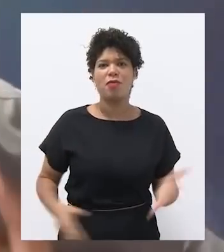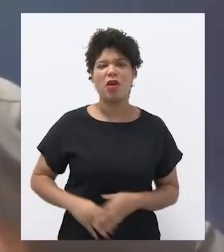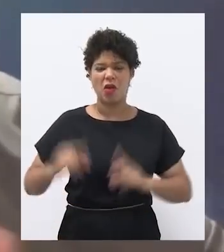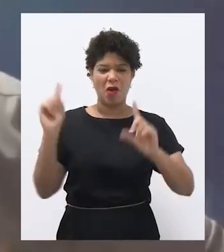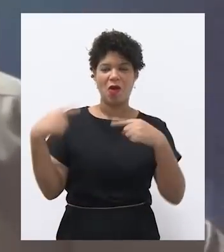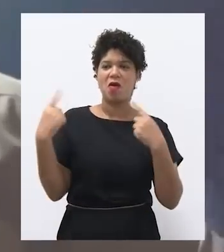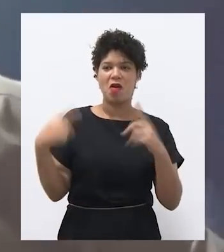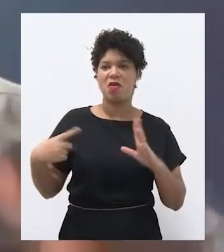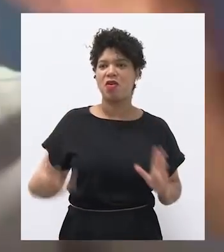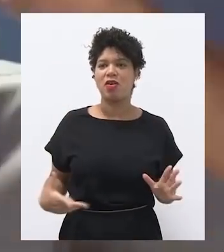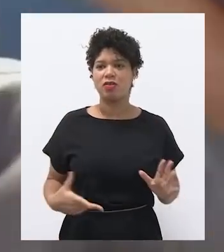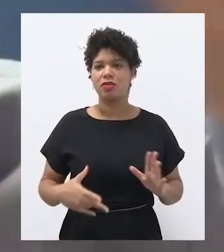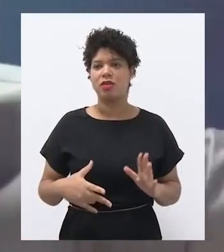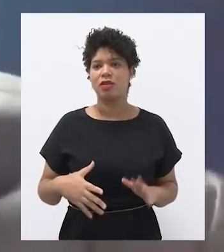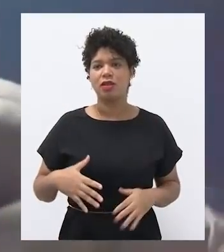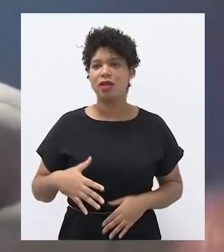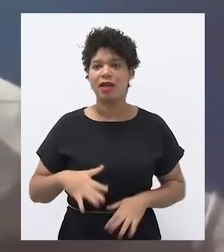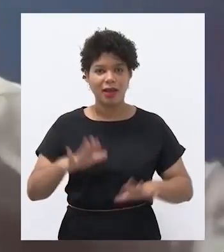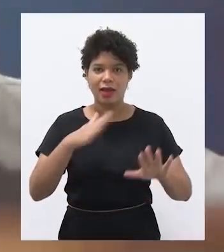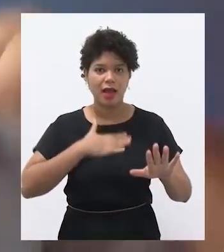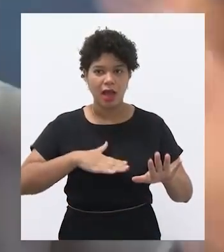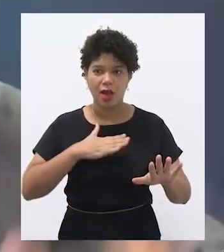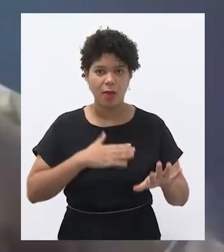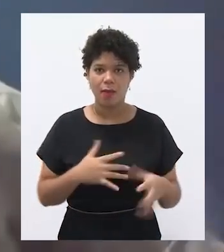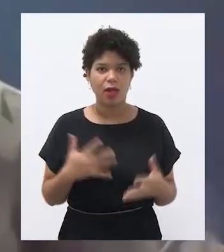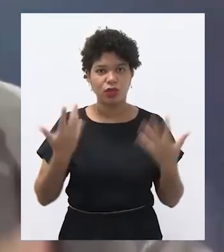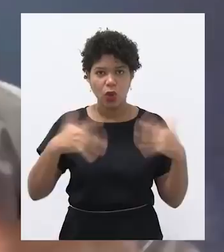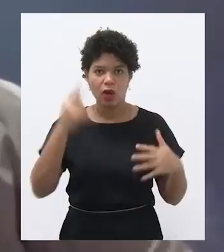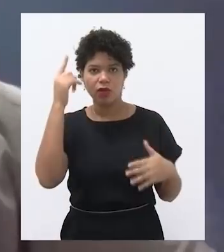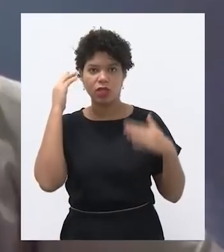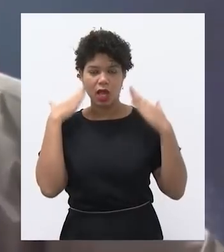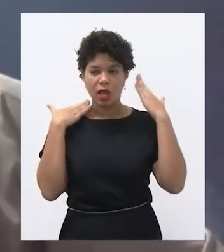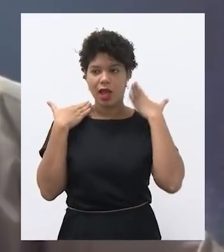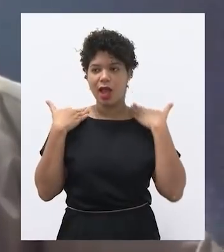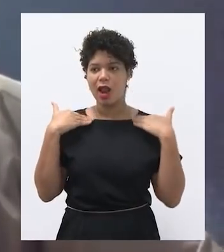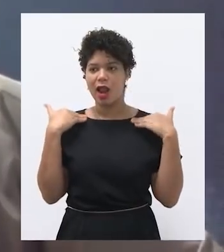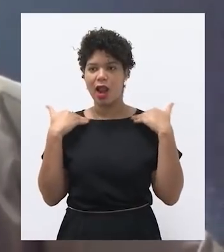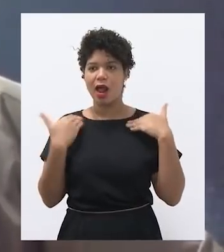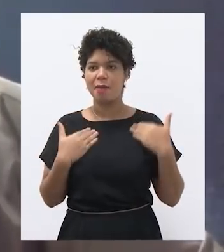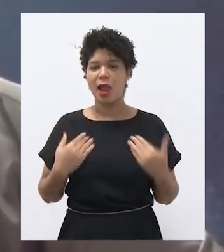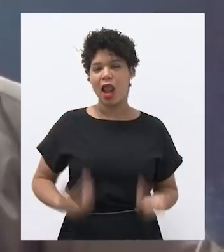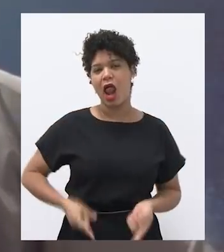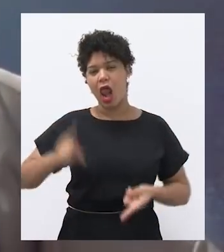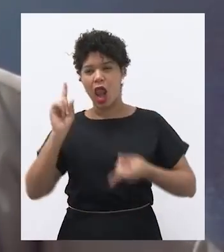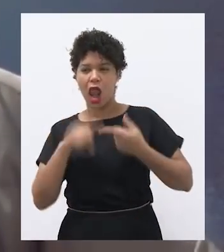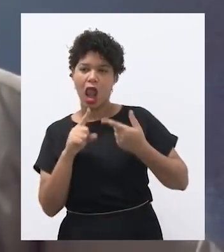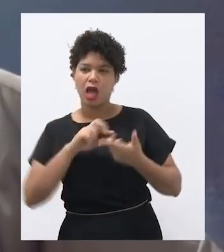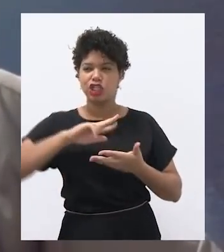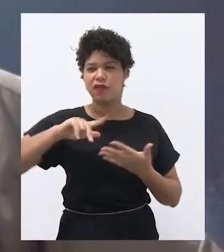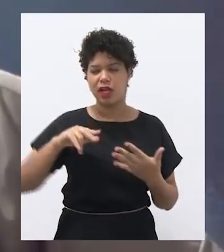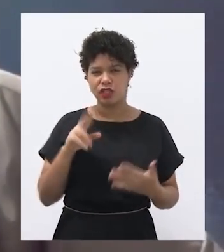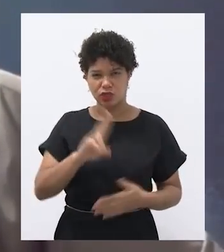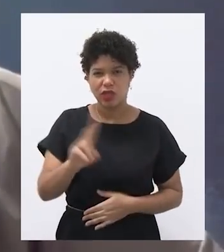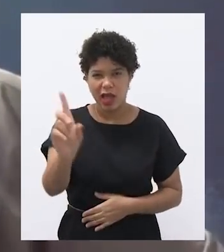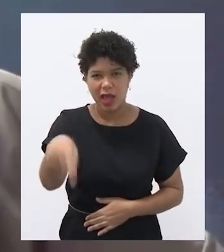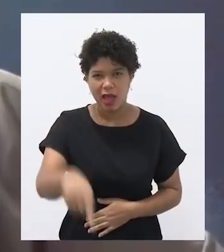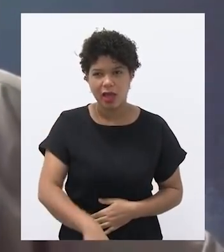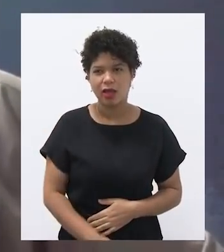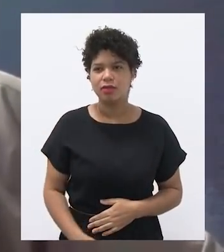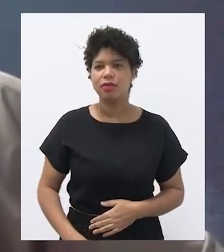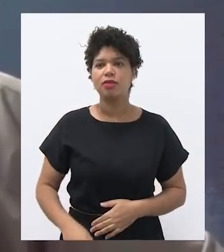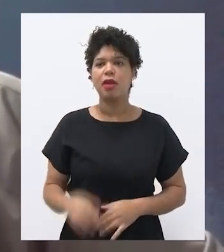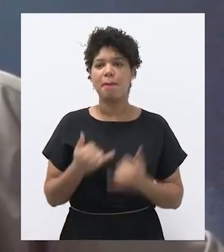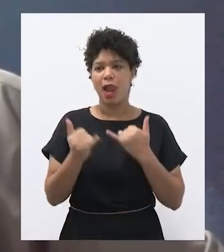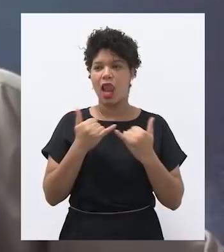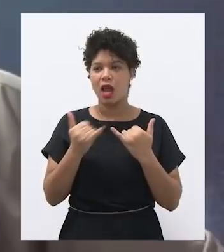tal. Não quero que o professor pinte o cabelo de roxo, que ele comece a falar gírias, nada disso. Eu estou dizendo que a construção da